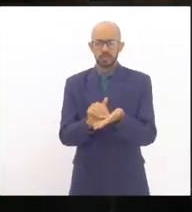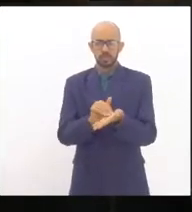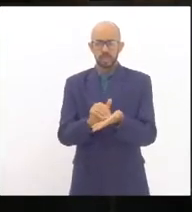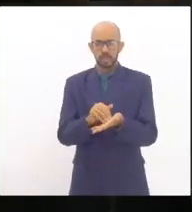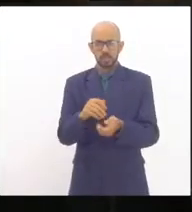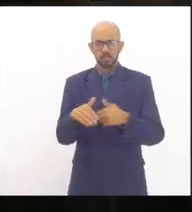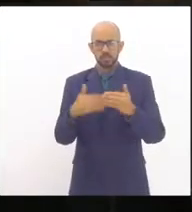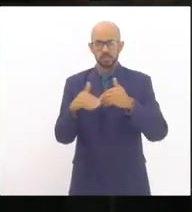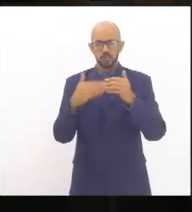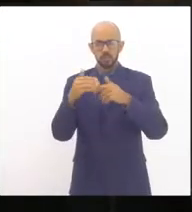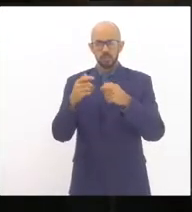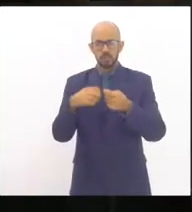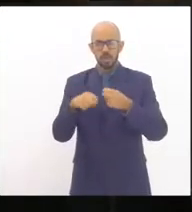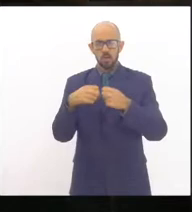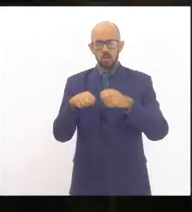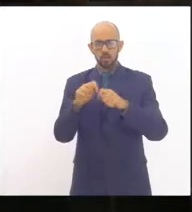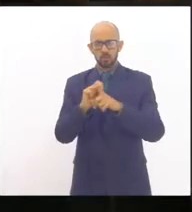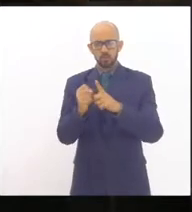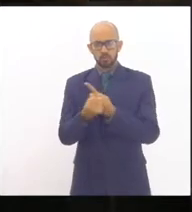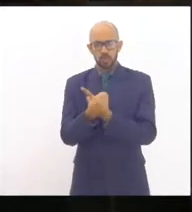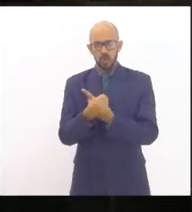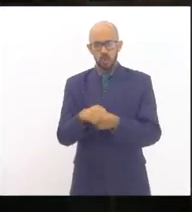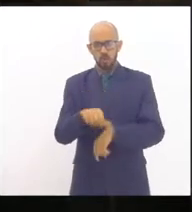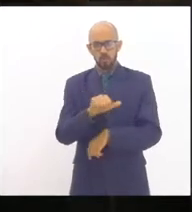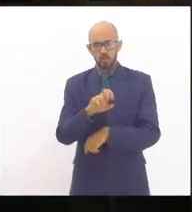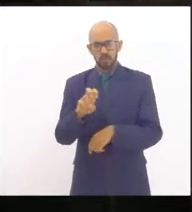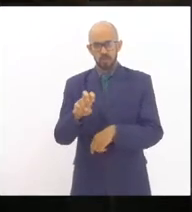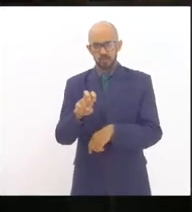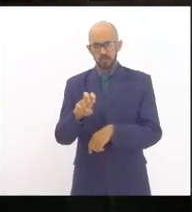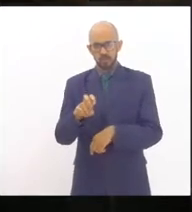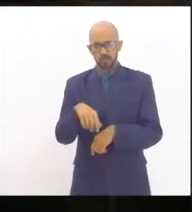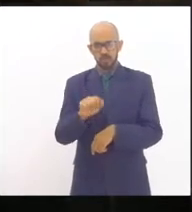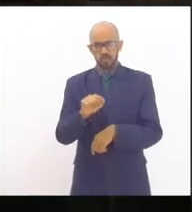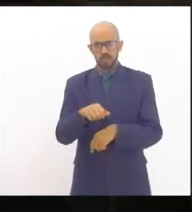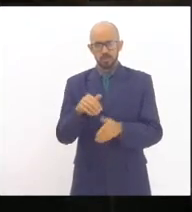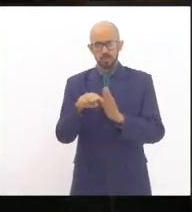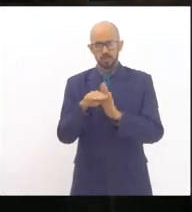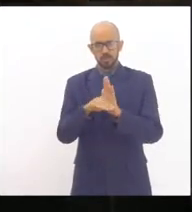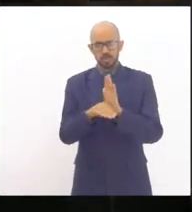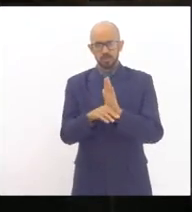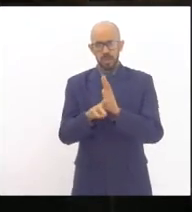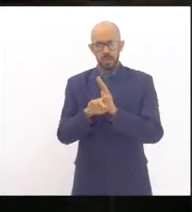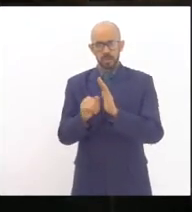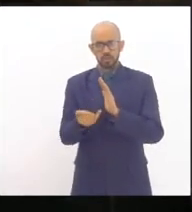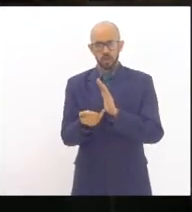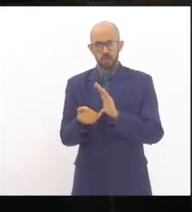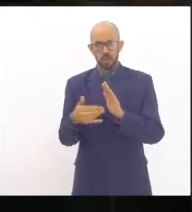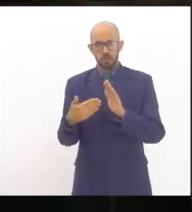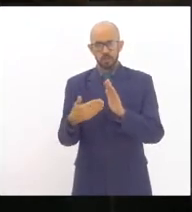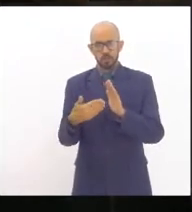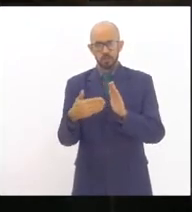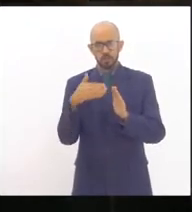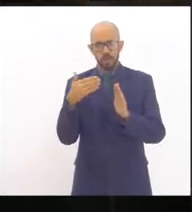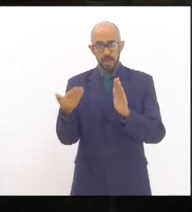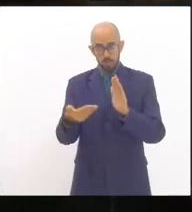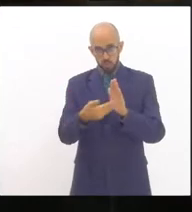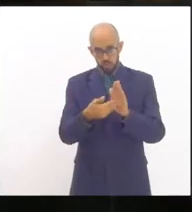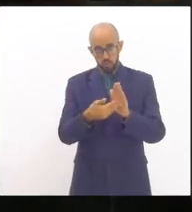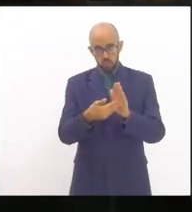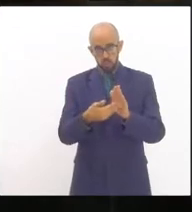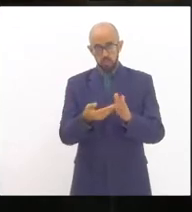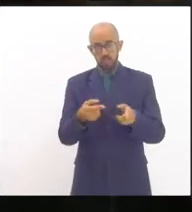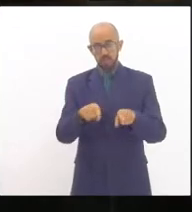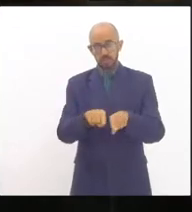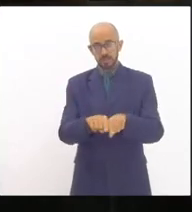social o 15º programa RJ para todos em parceria com a